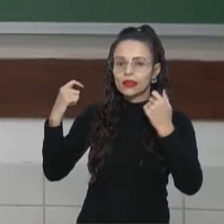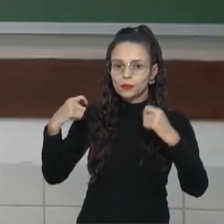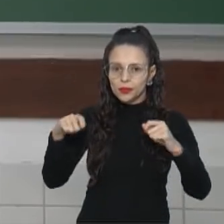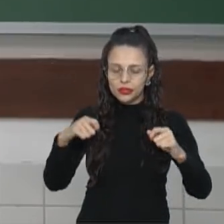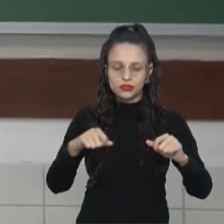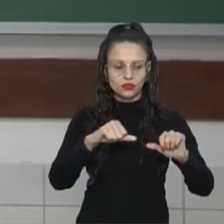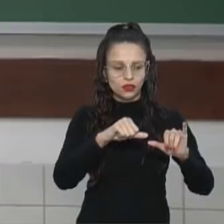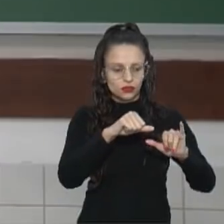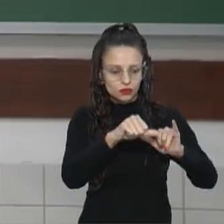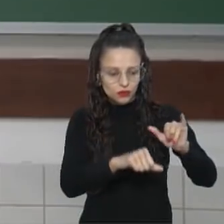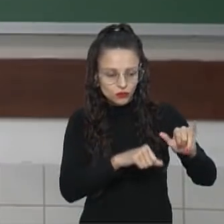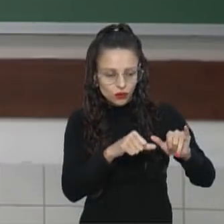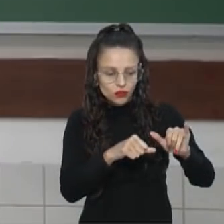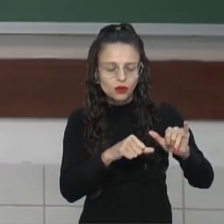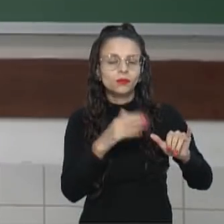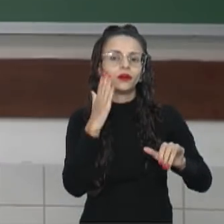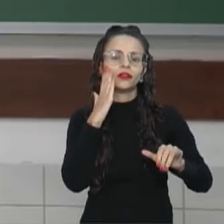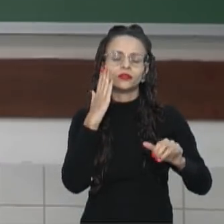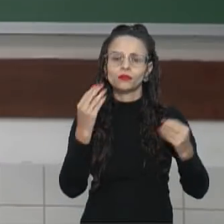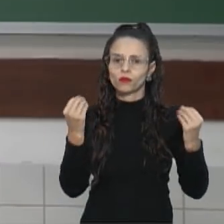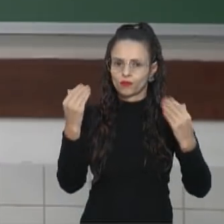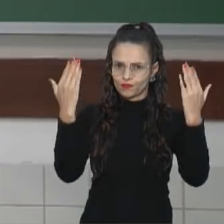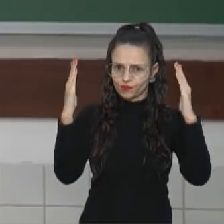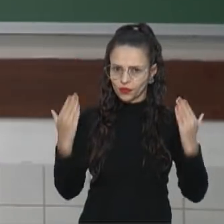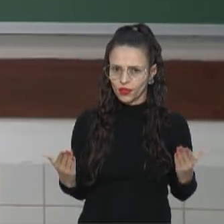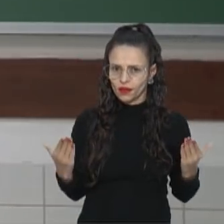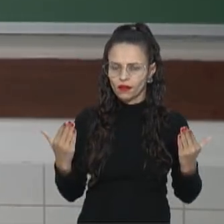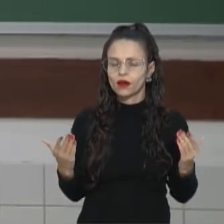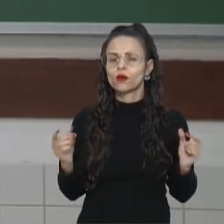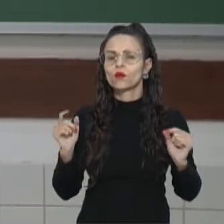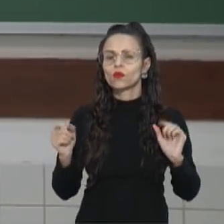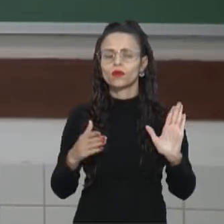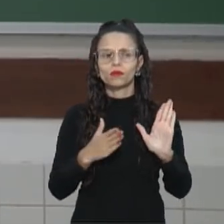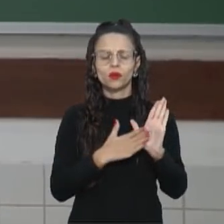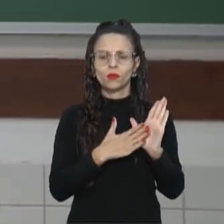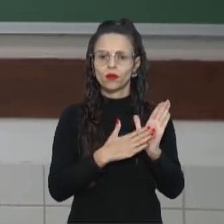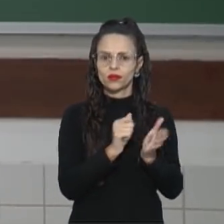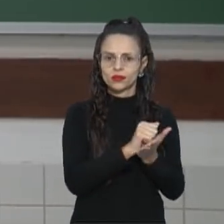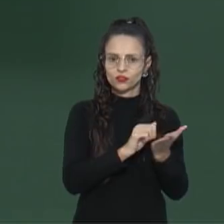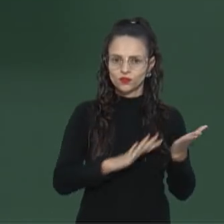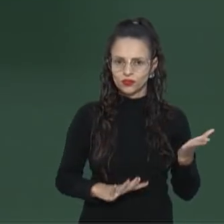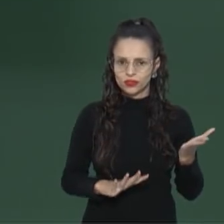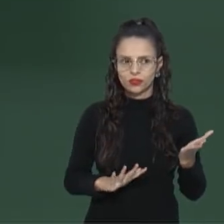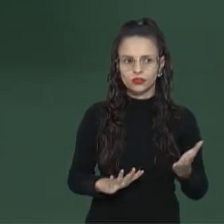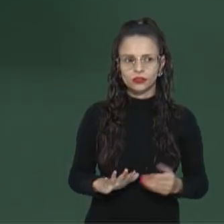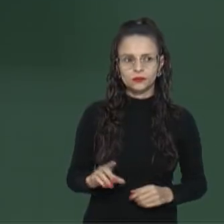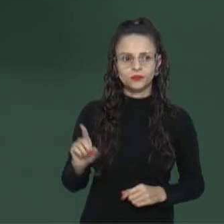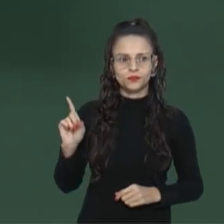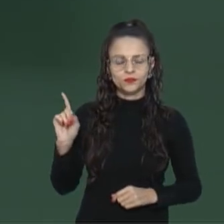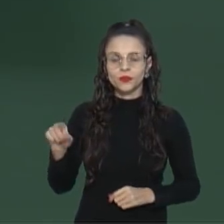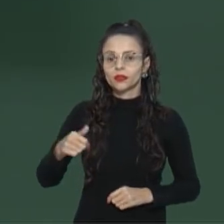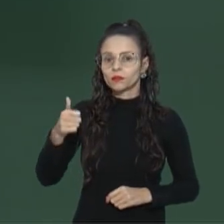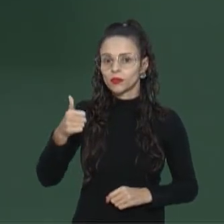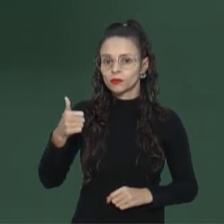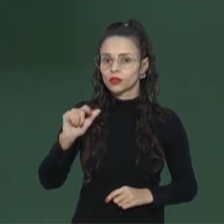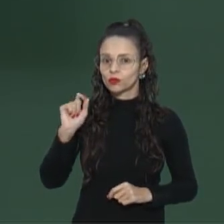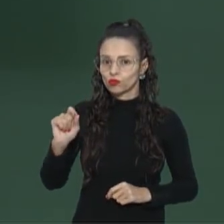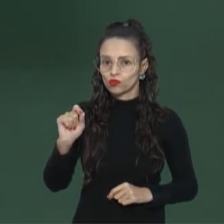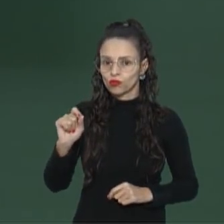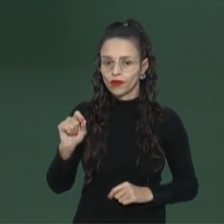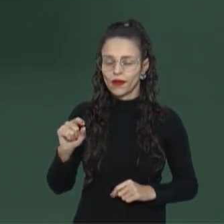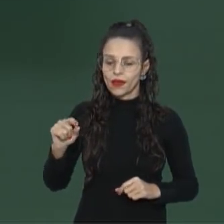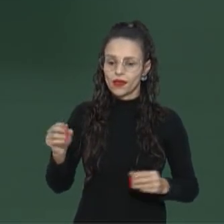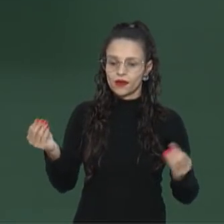ter. Então a gente tem que analisar. Primeiro, qual é a solução proposta pelo exercício? Ah, primeiro ele é colocado numa solução